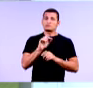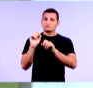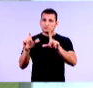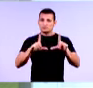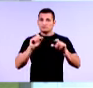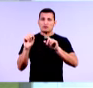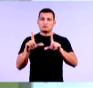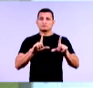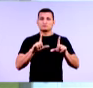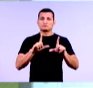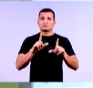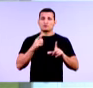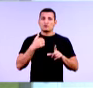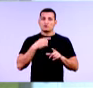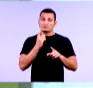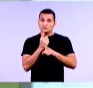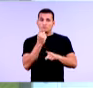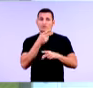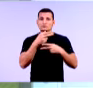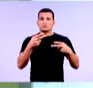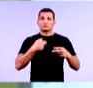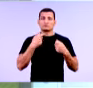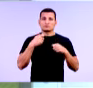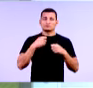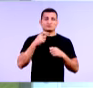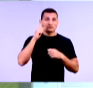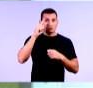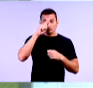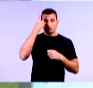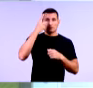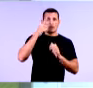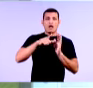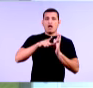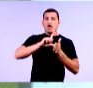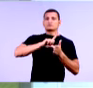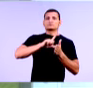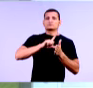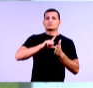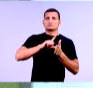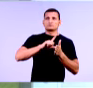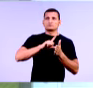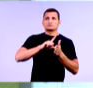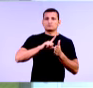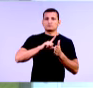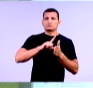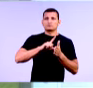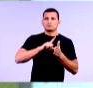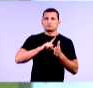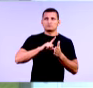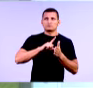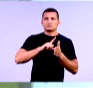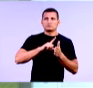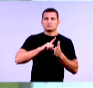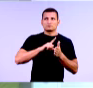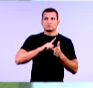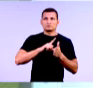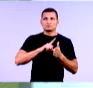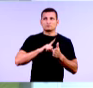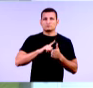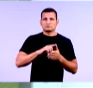um objeto, eu já tenho uma ideia pré-concebida dele. Se eu não tiver uma ideia pré-concebida, então eu vou entrar no modo